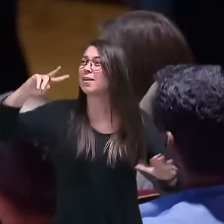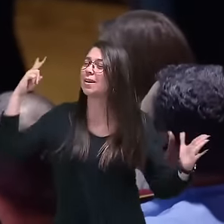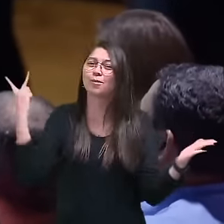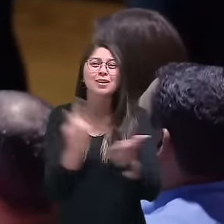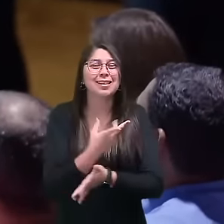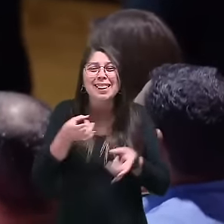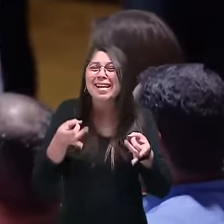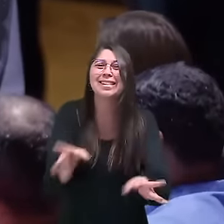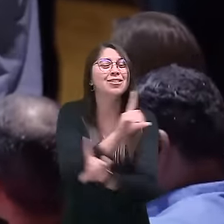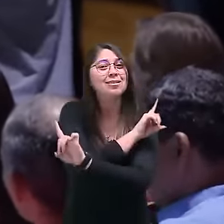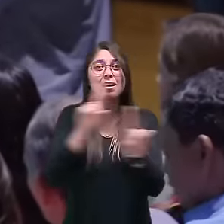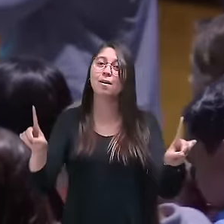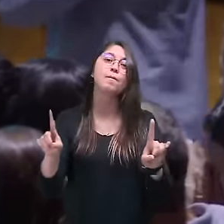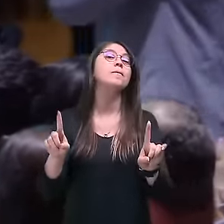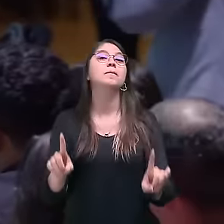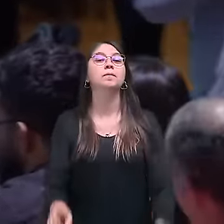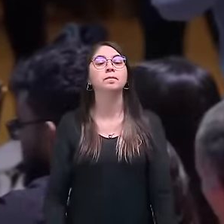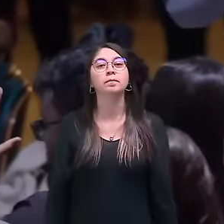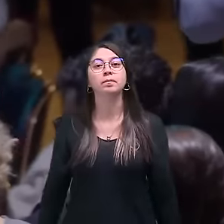desista.